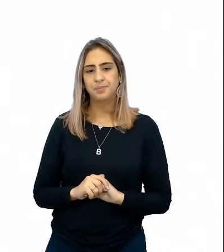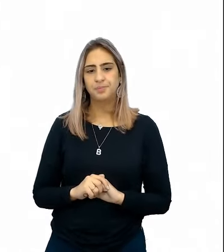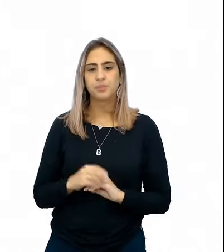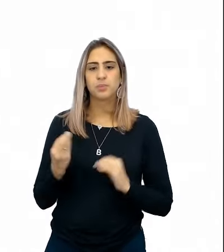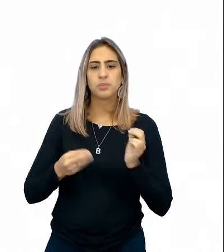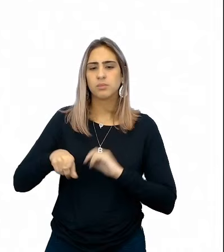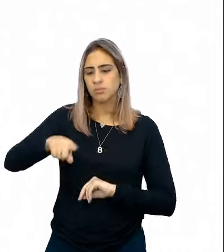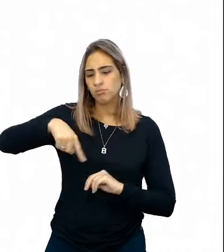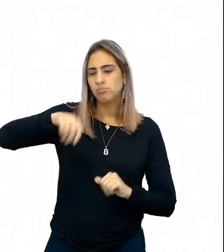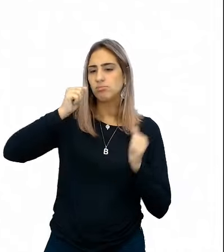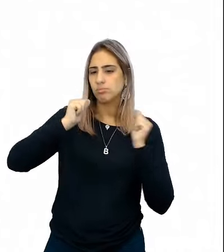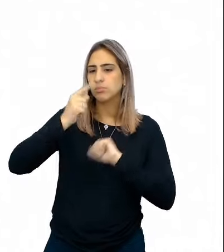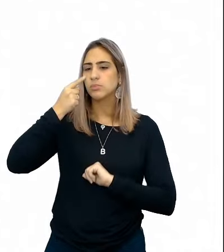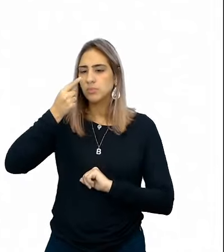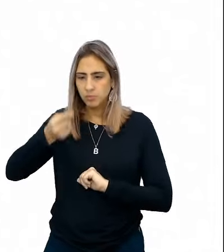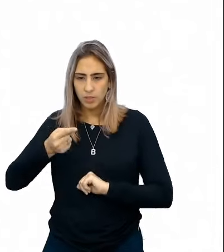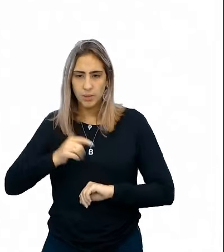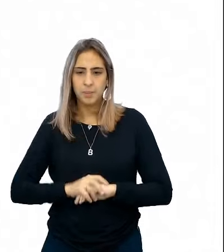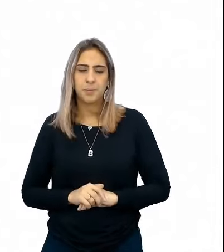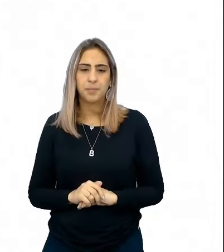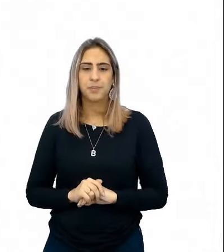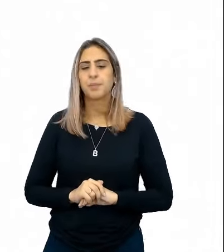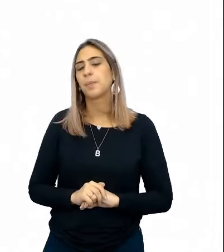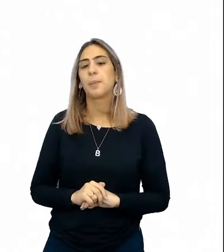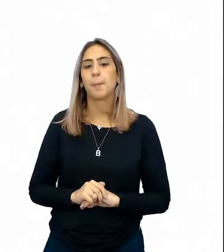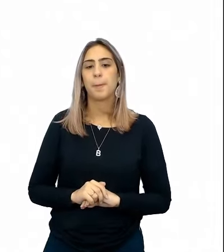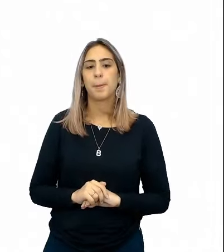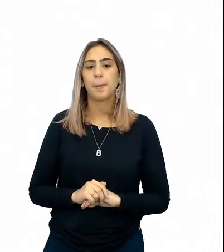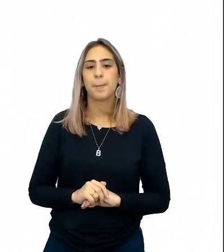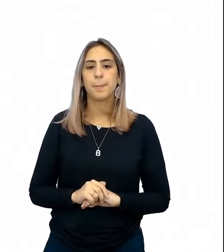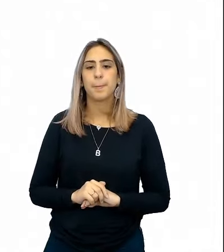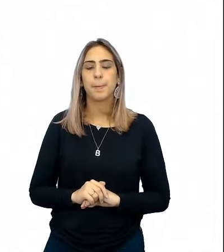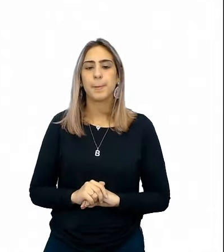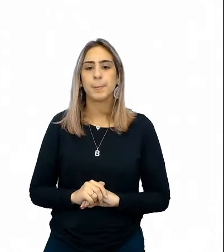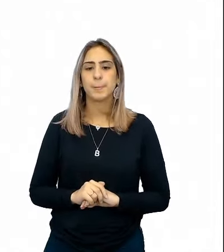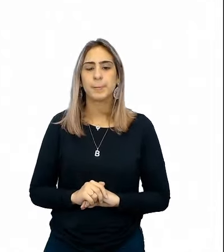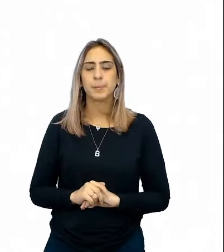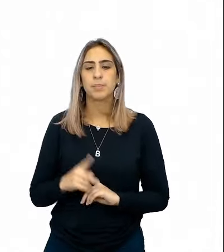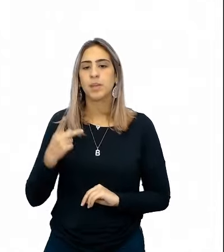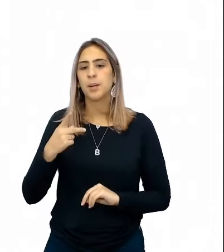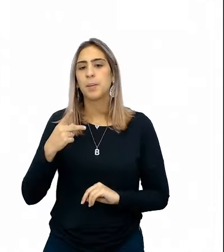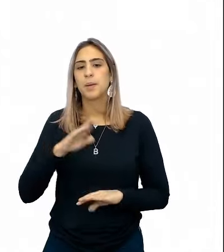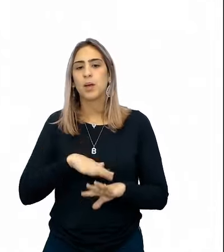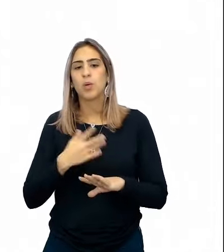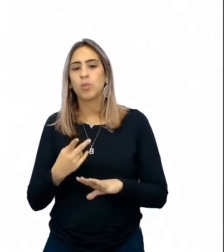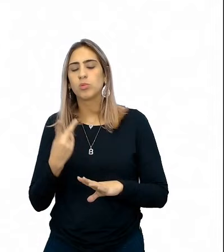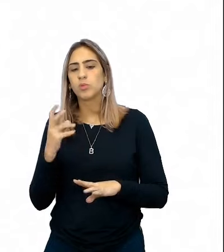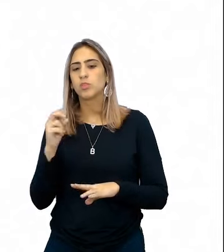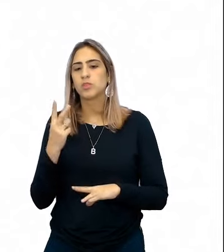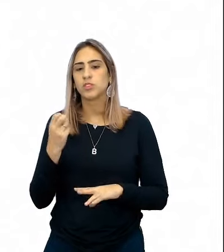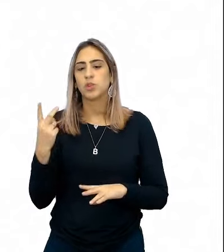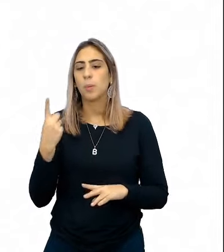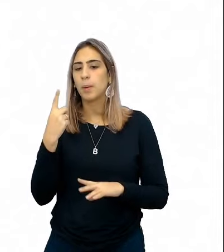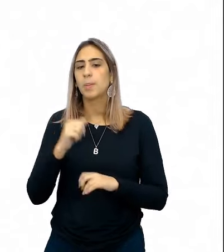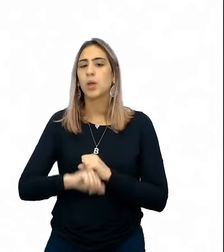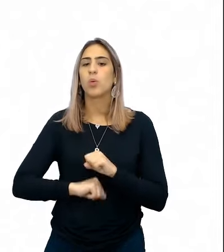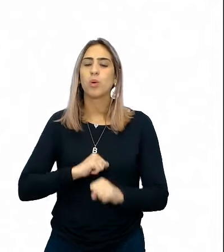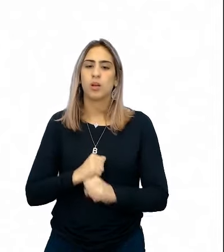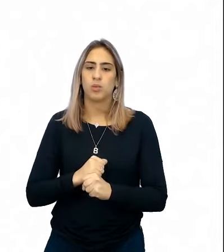Como vocês podem observar, a P1 de 2022 do primeiro